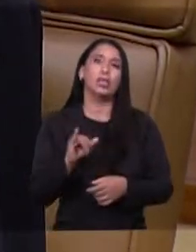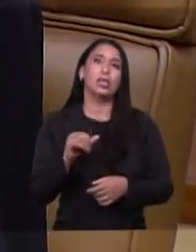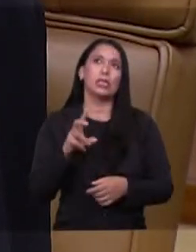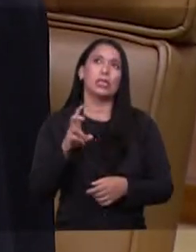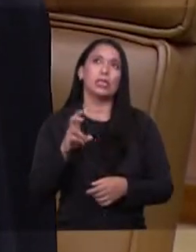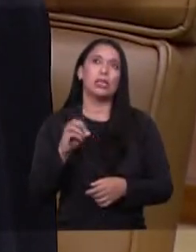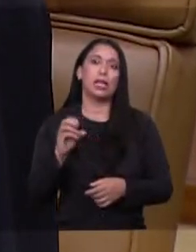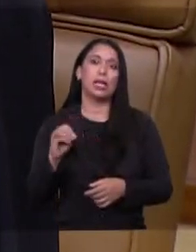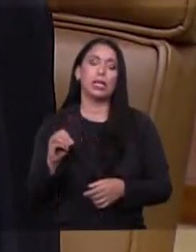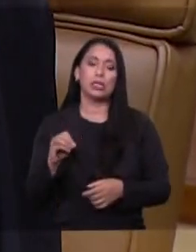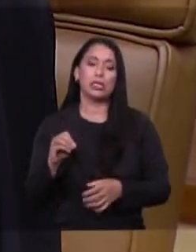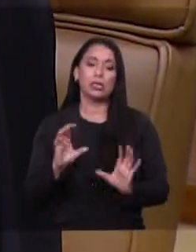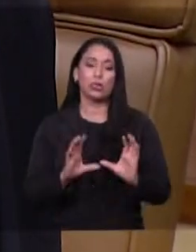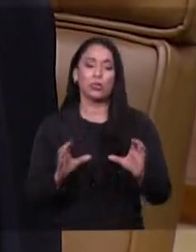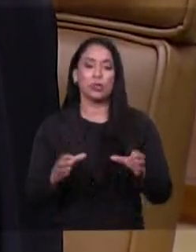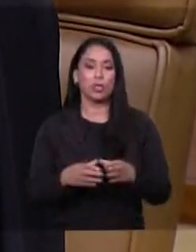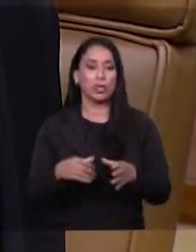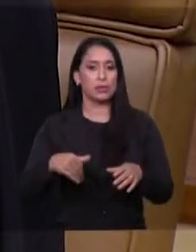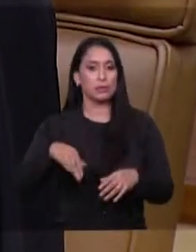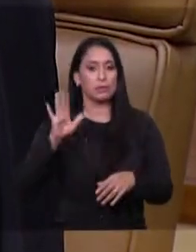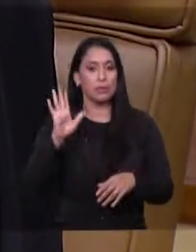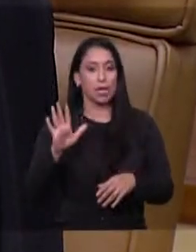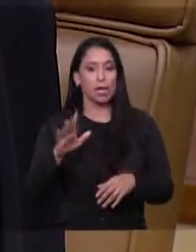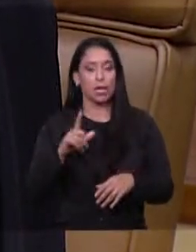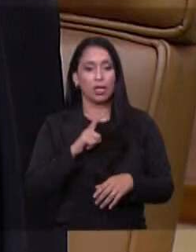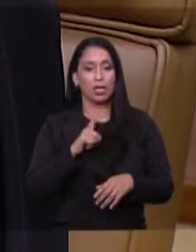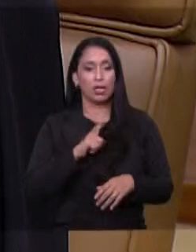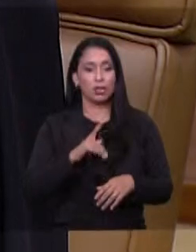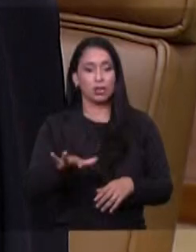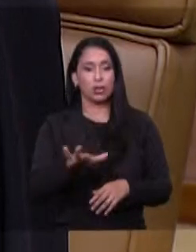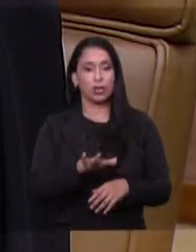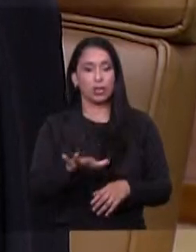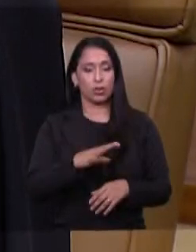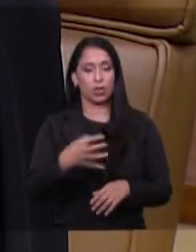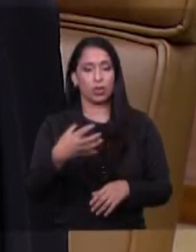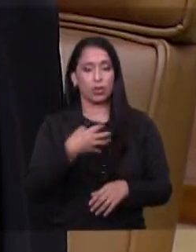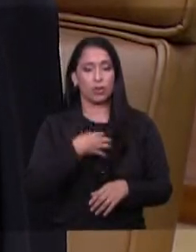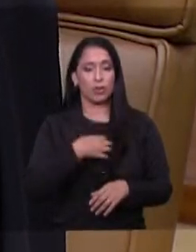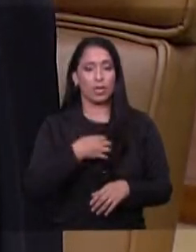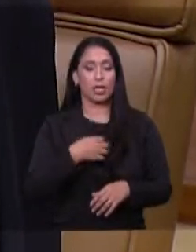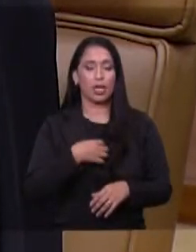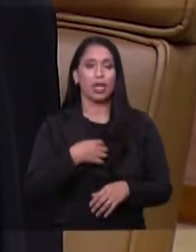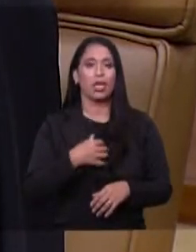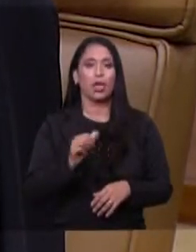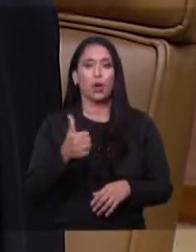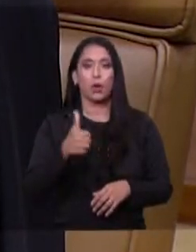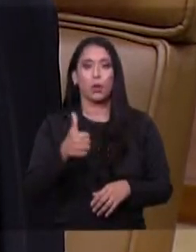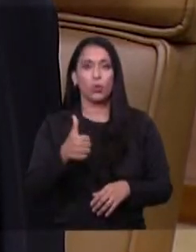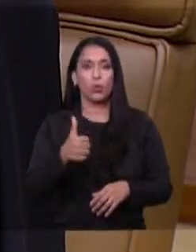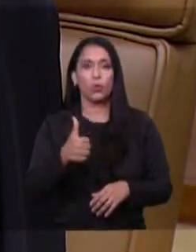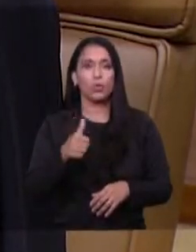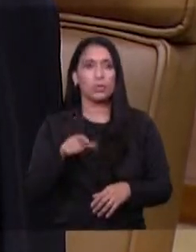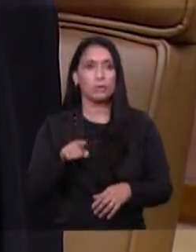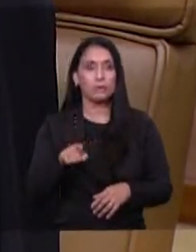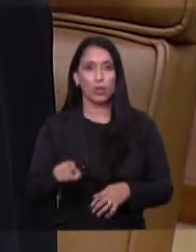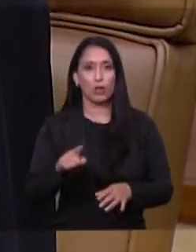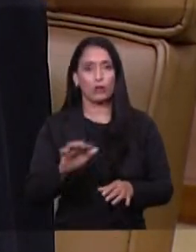comunidades existentes em 42 municípios do território baiano, que corresponde a mais de 11 mil famílias.